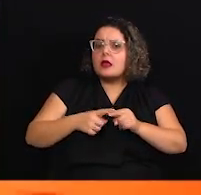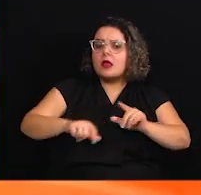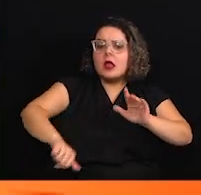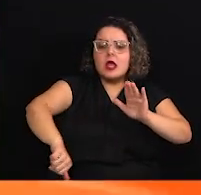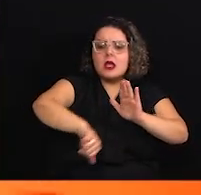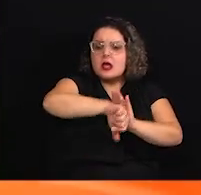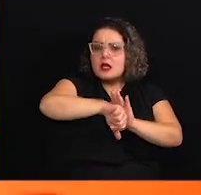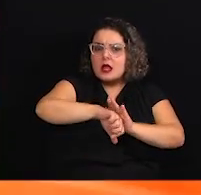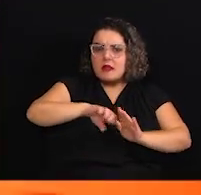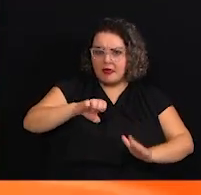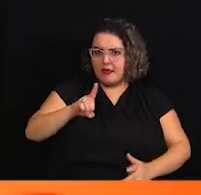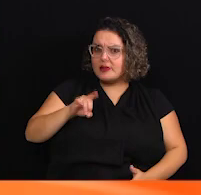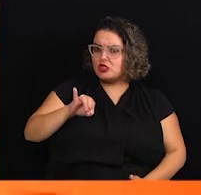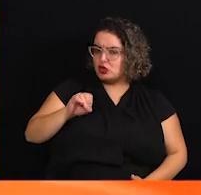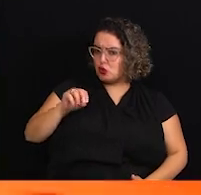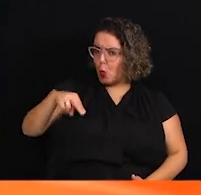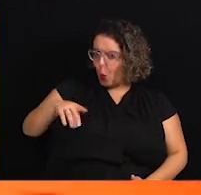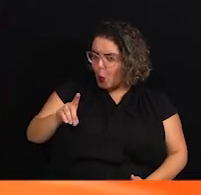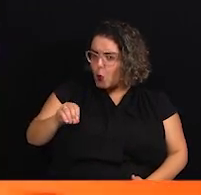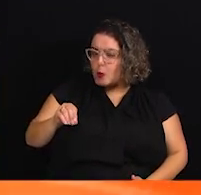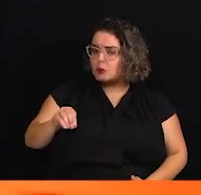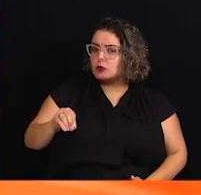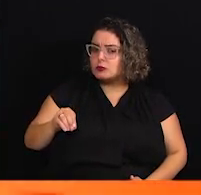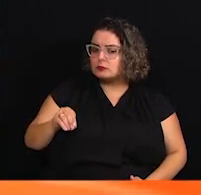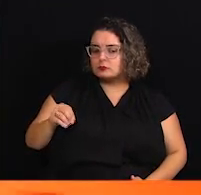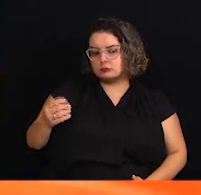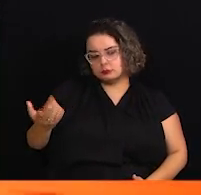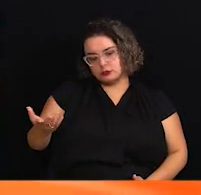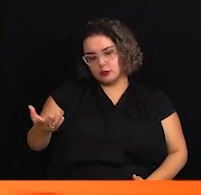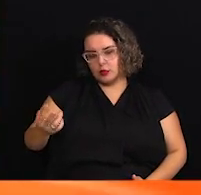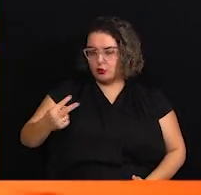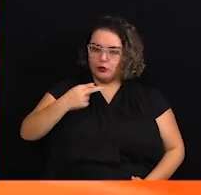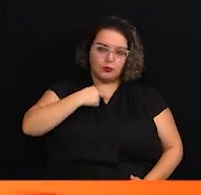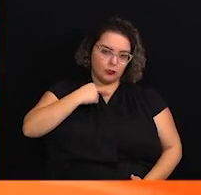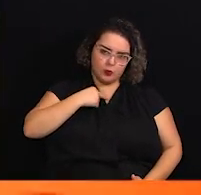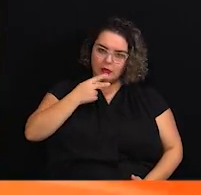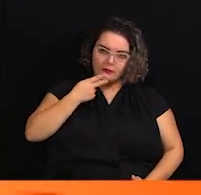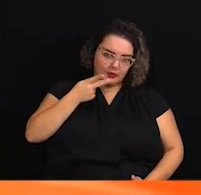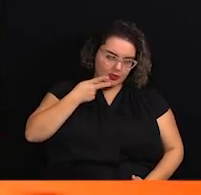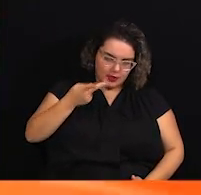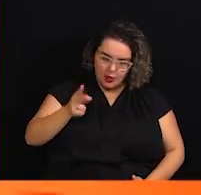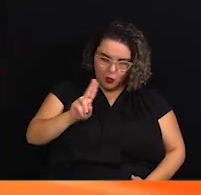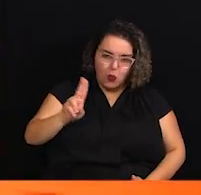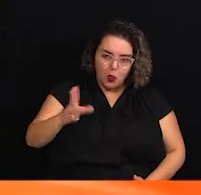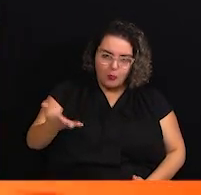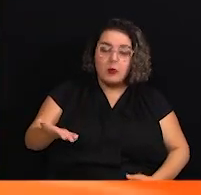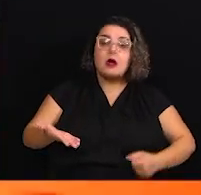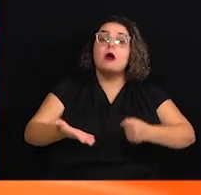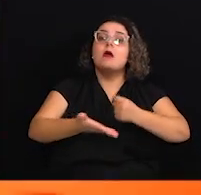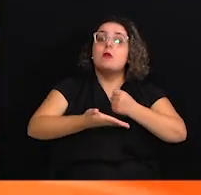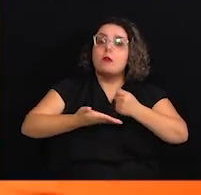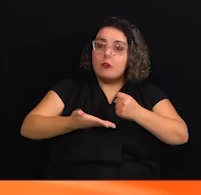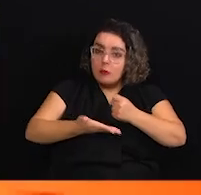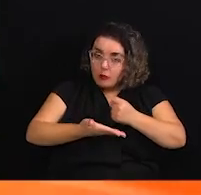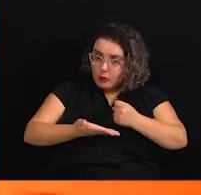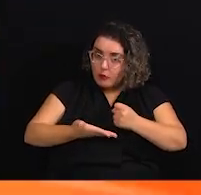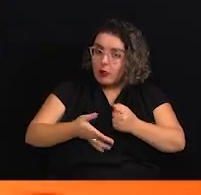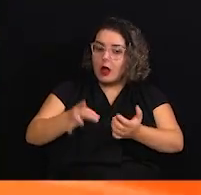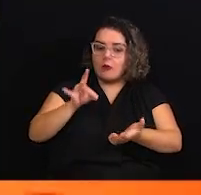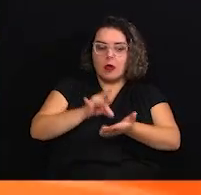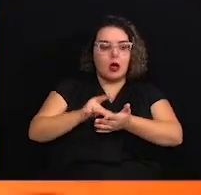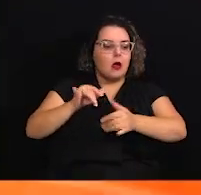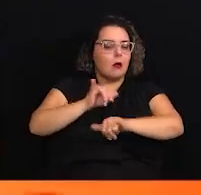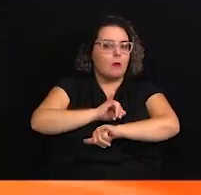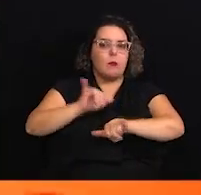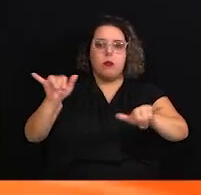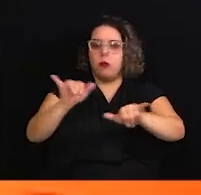tão hediondo, que, por sinal, eu não vou poder falar o nome, por questões jurídicas, é baseado num caso de grande